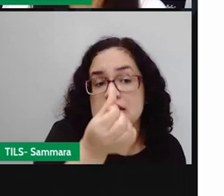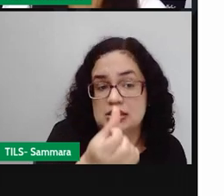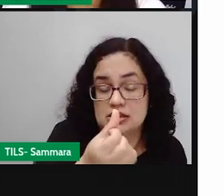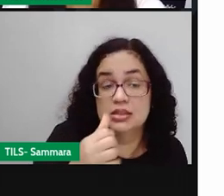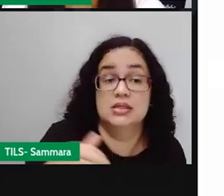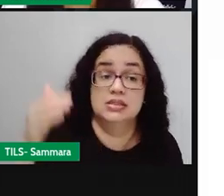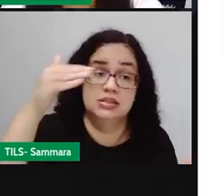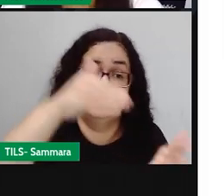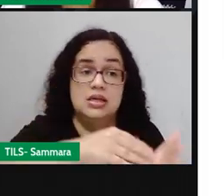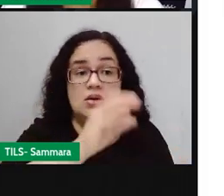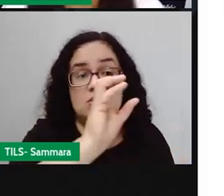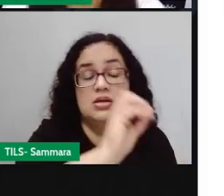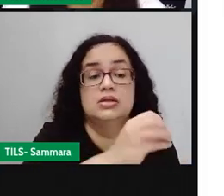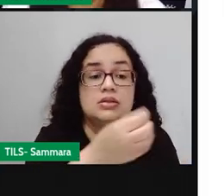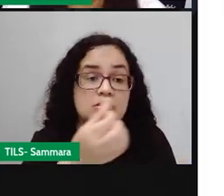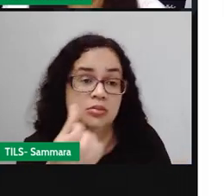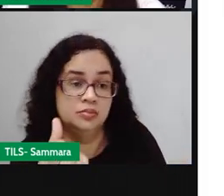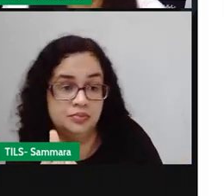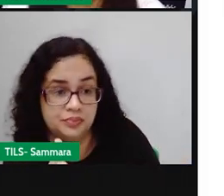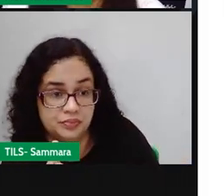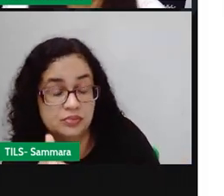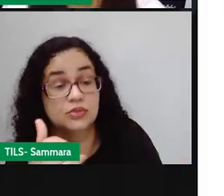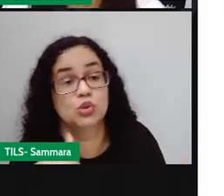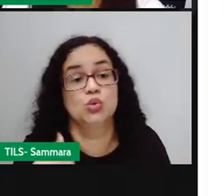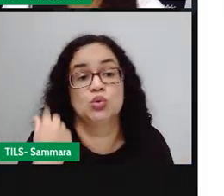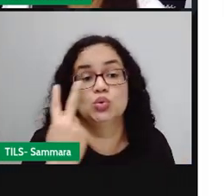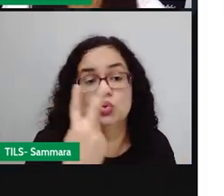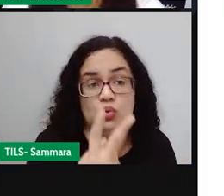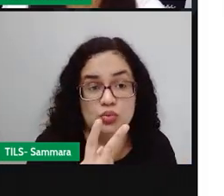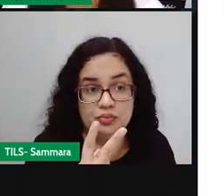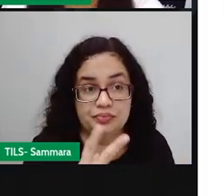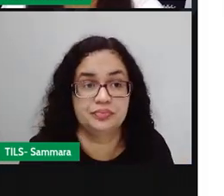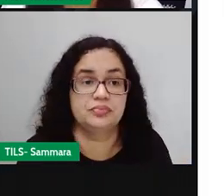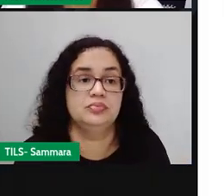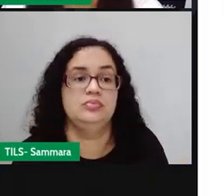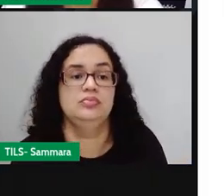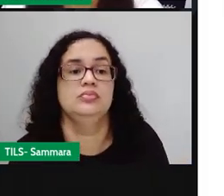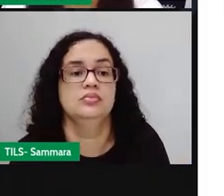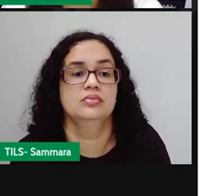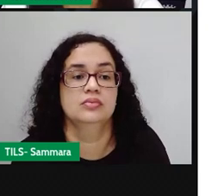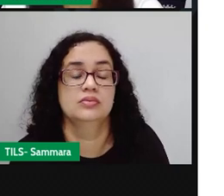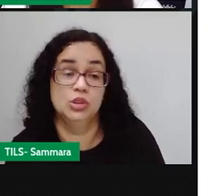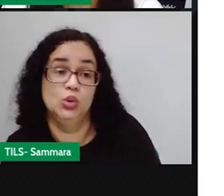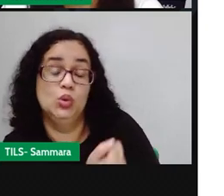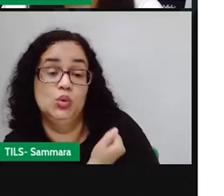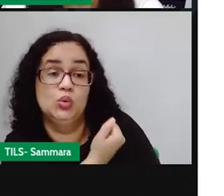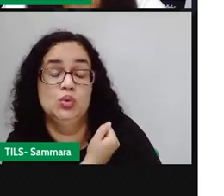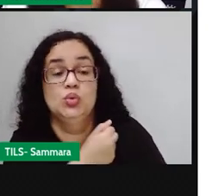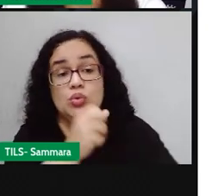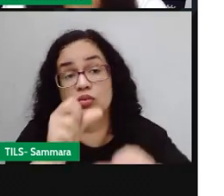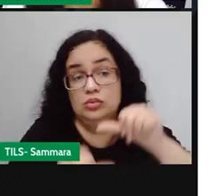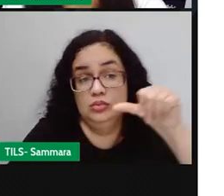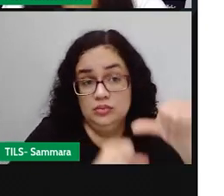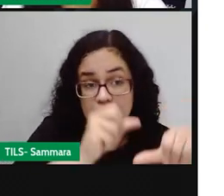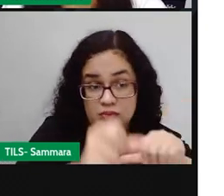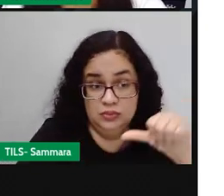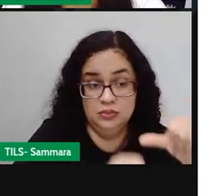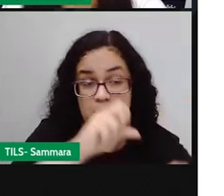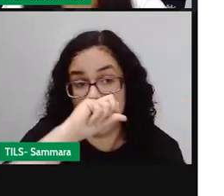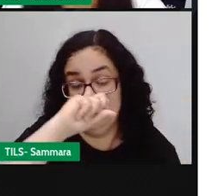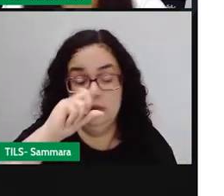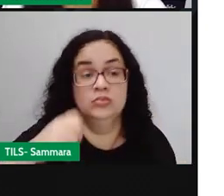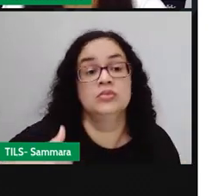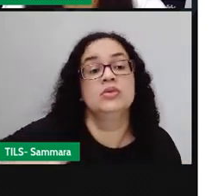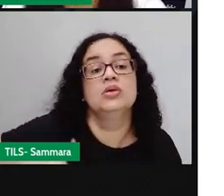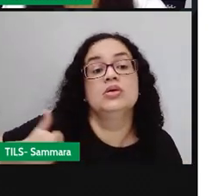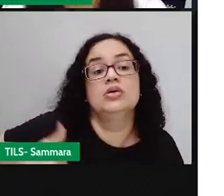de 0 a 6. Se for a partir de 2 anos, de 0 a 2. Então o número vai mudar de acordo com a idade